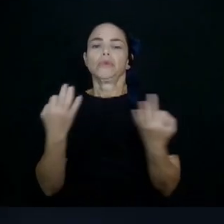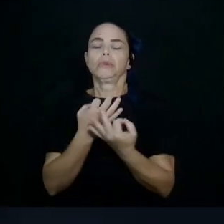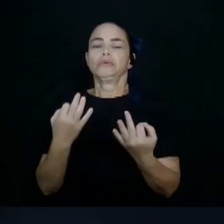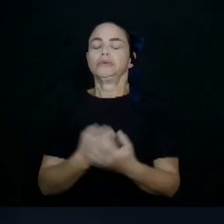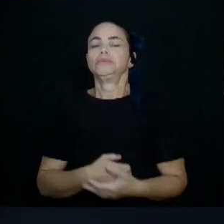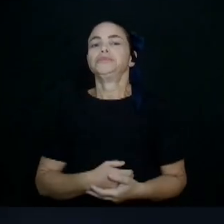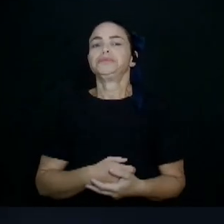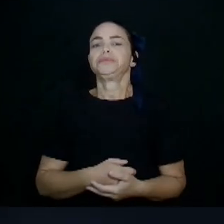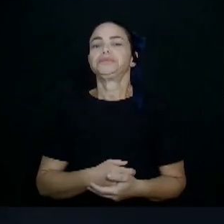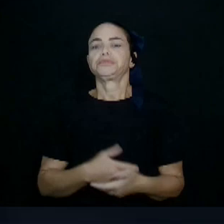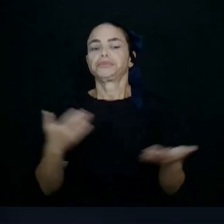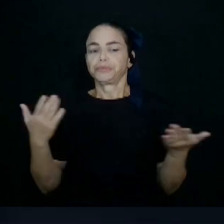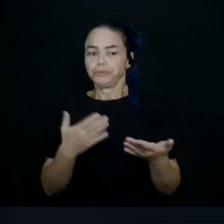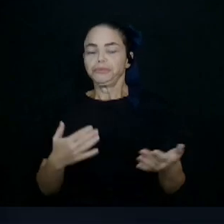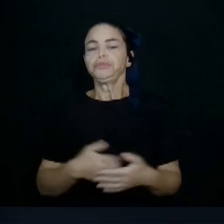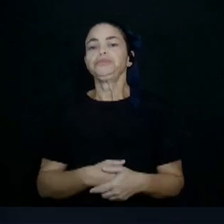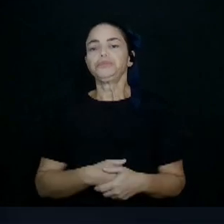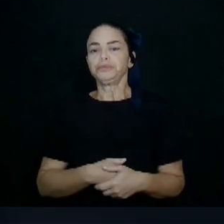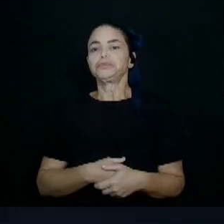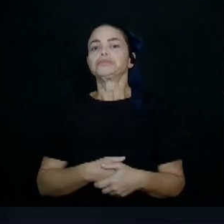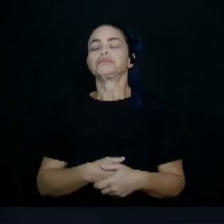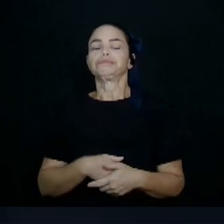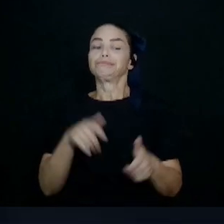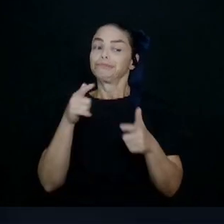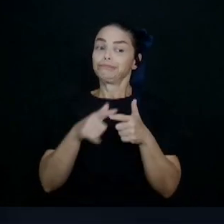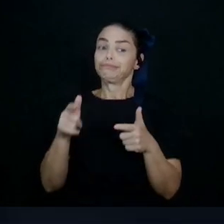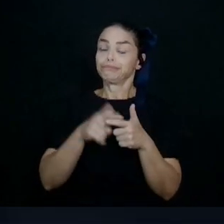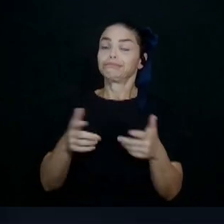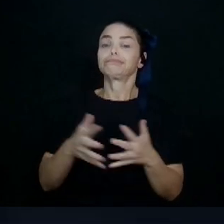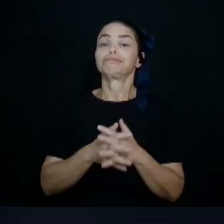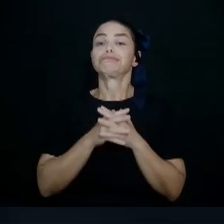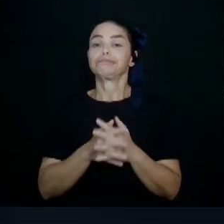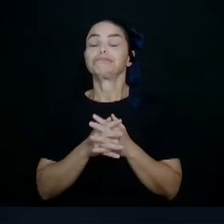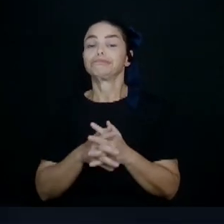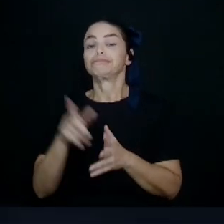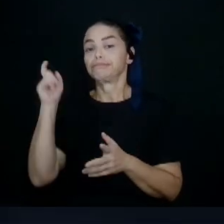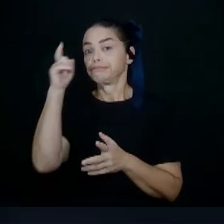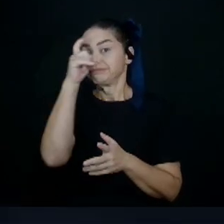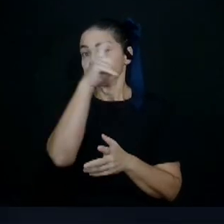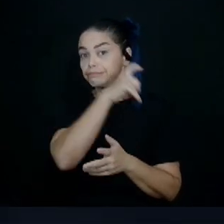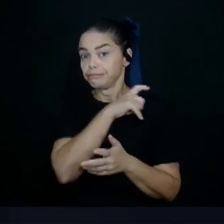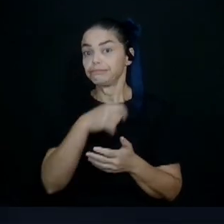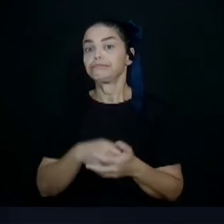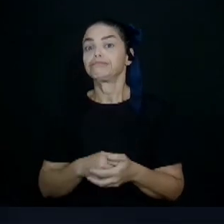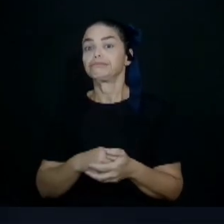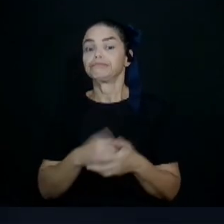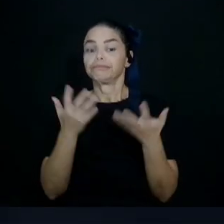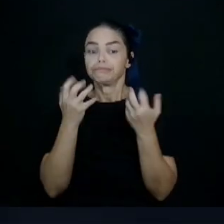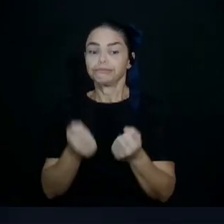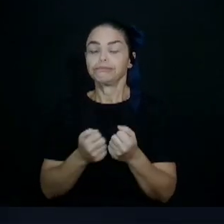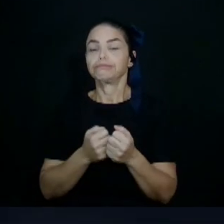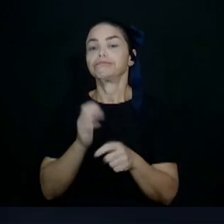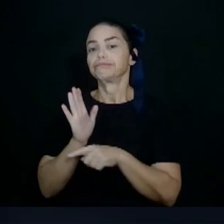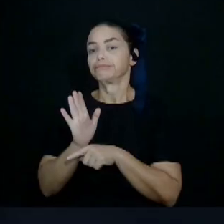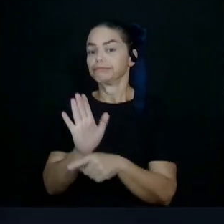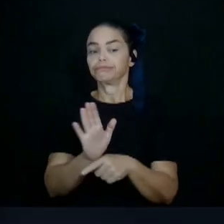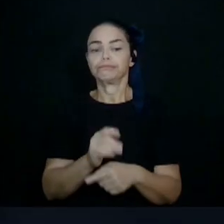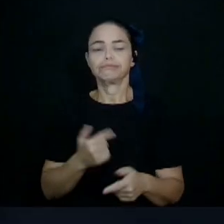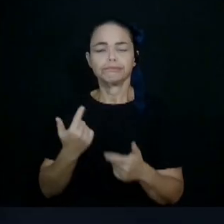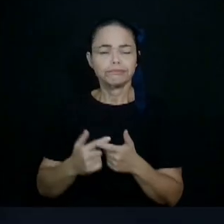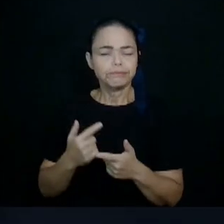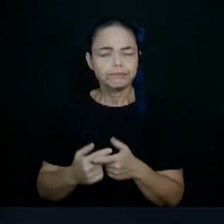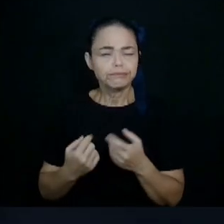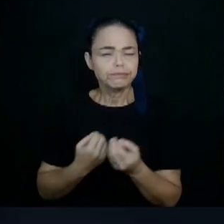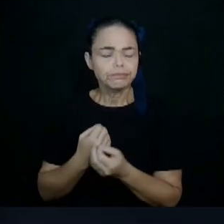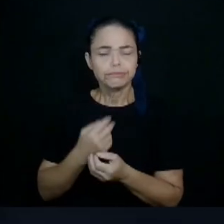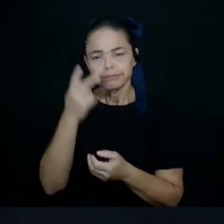doutora. Agora vem a grande questão, né? A dificuldade de aceitar ajuda. Porque se a pessoa